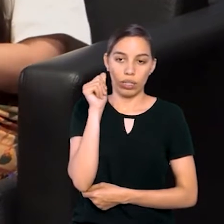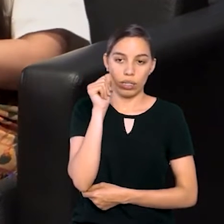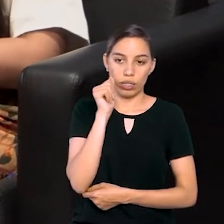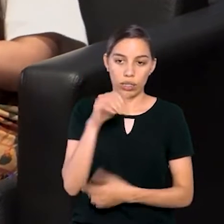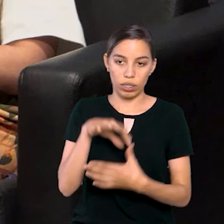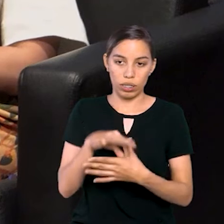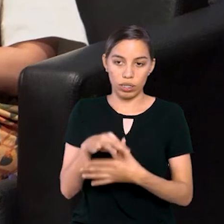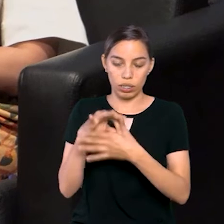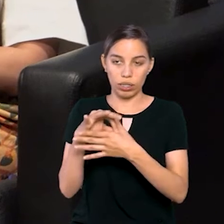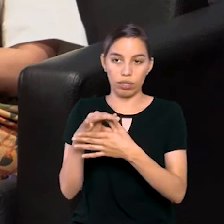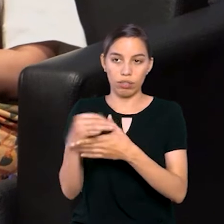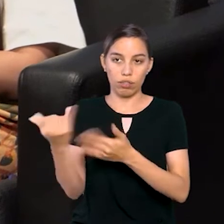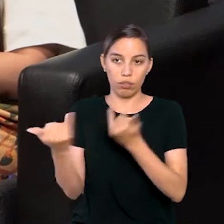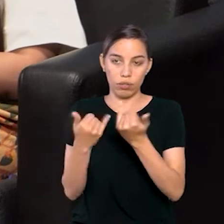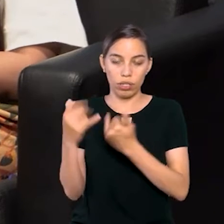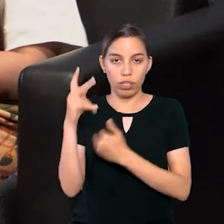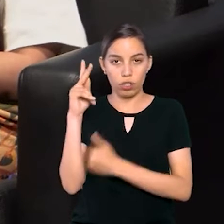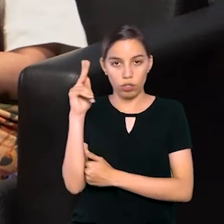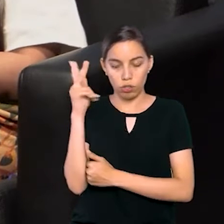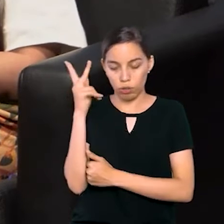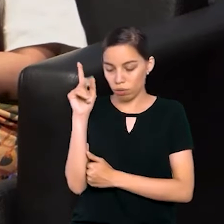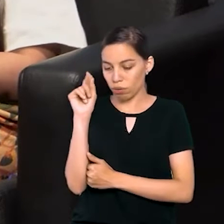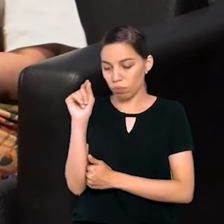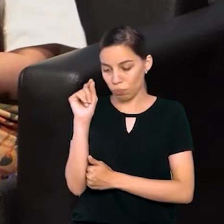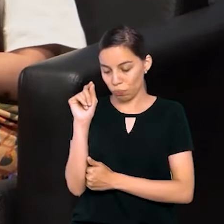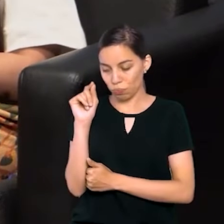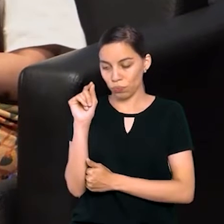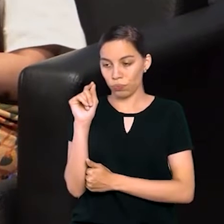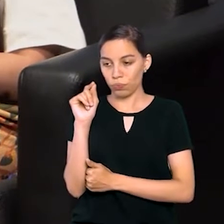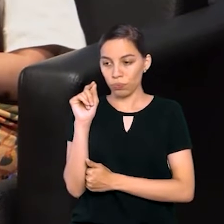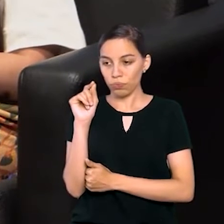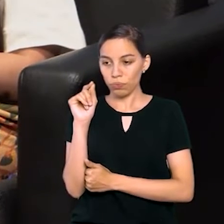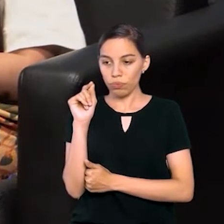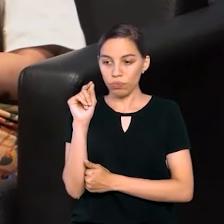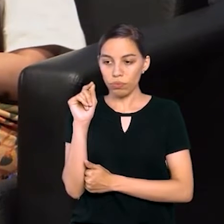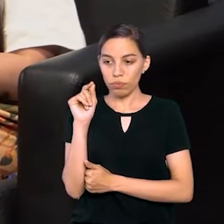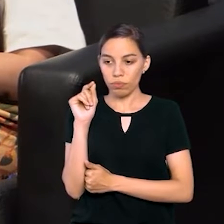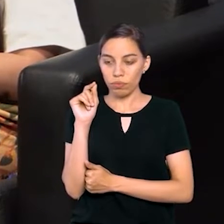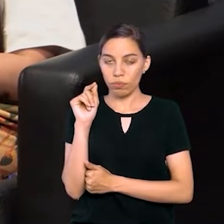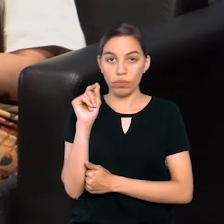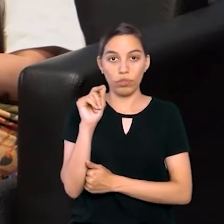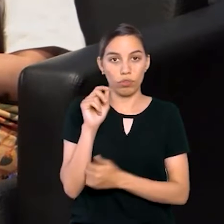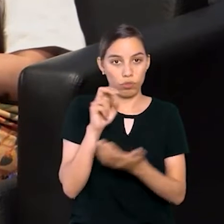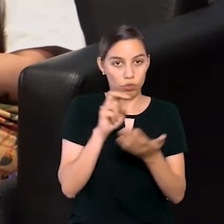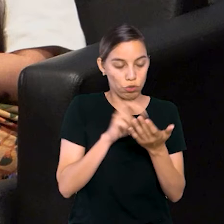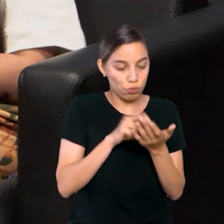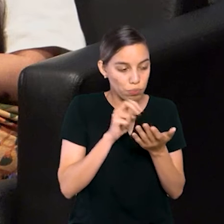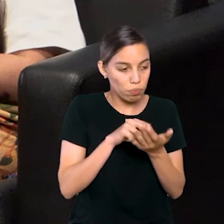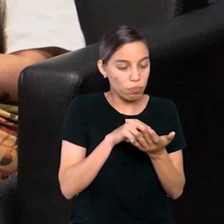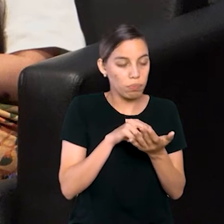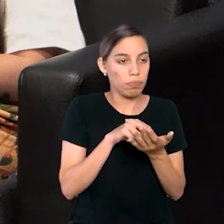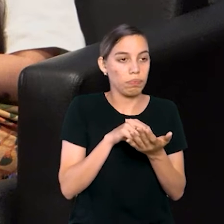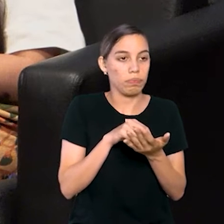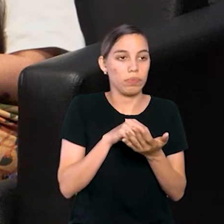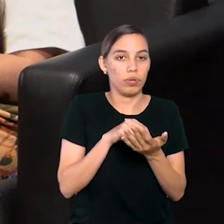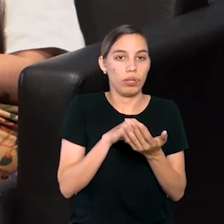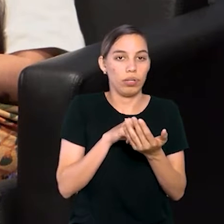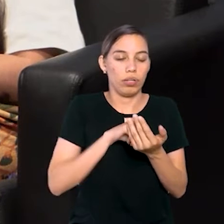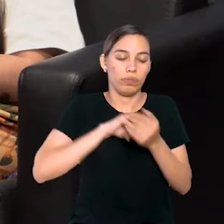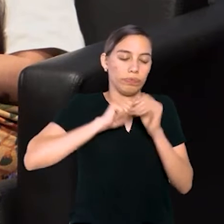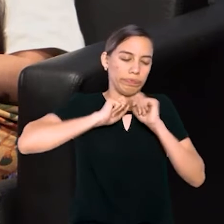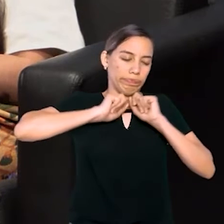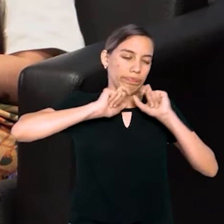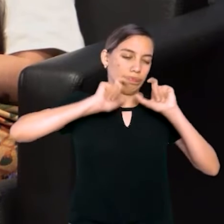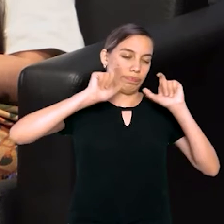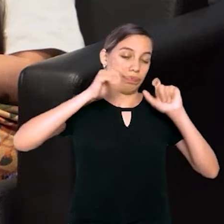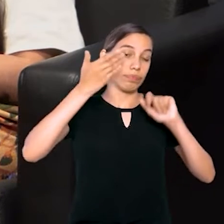conhece a Queretiu Chapurã, querida? Ela conta, né, de que de manhã cedo, quando as